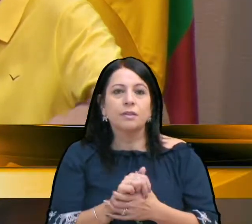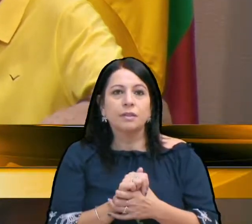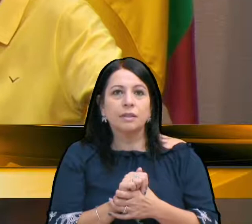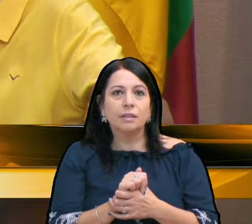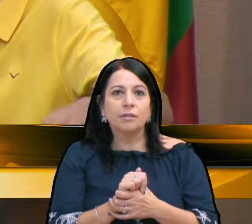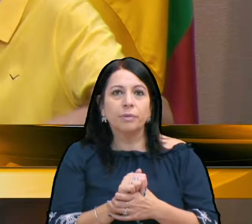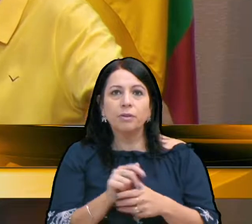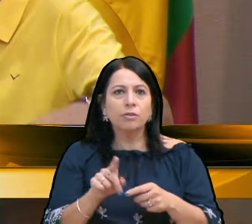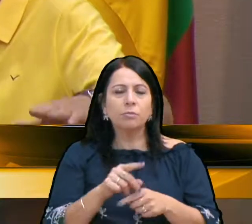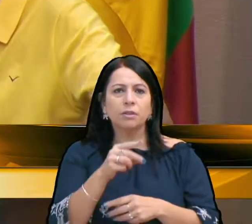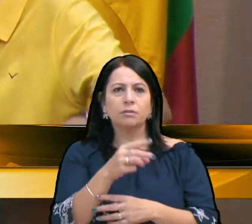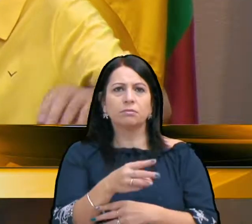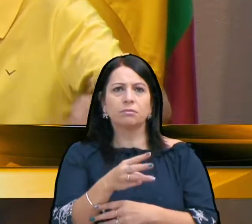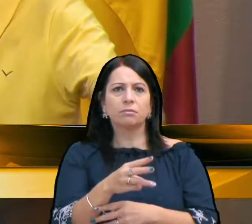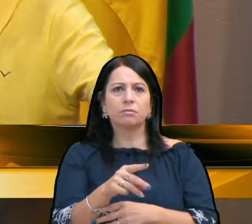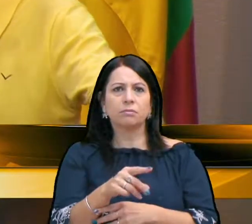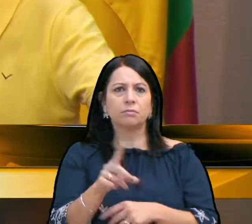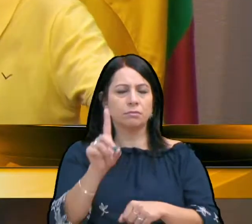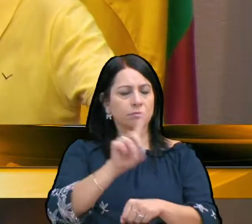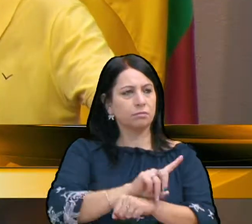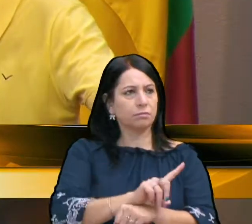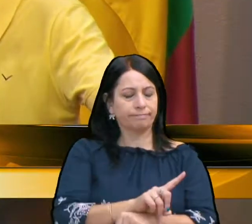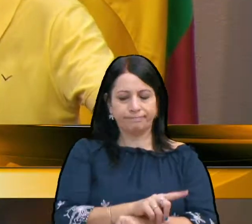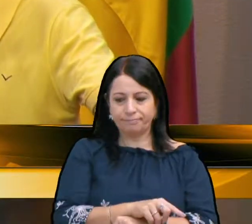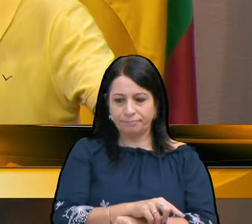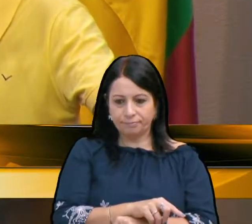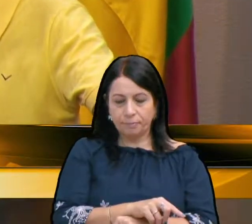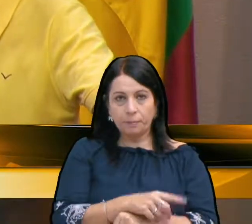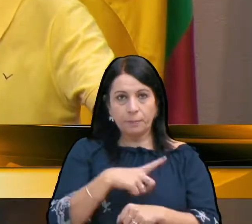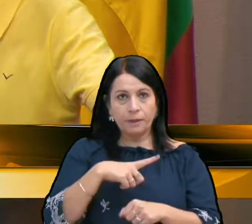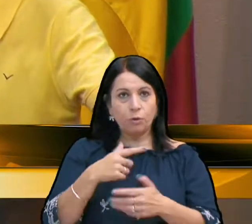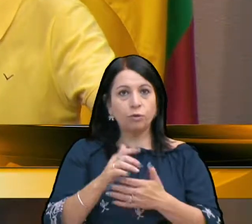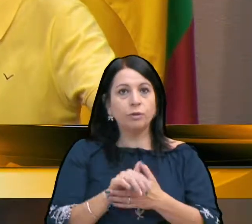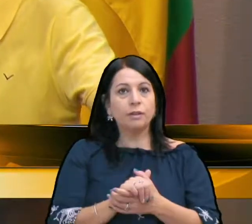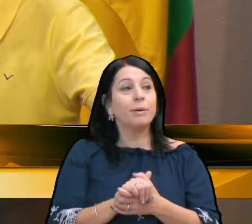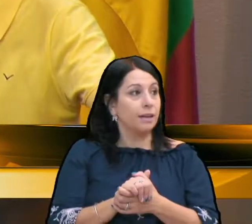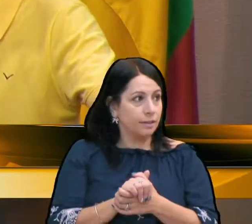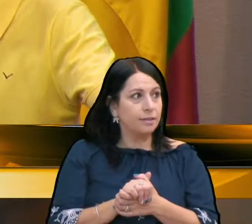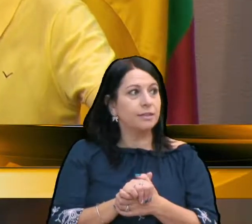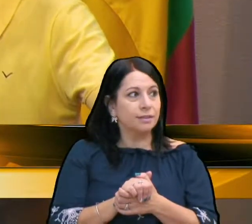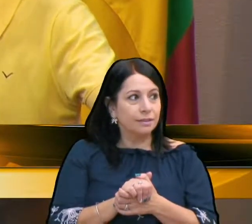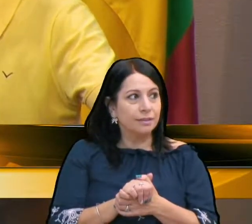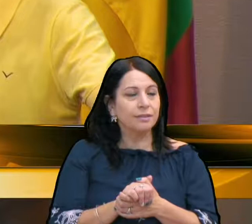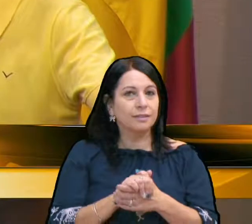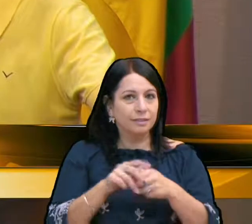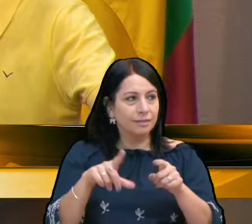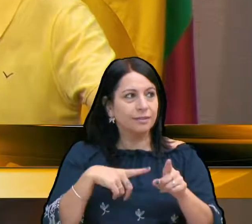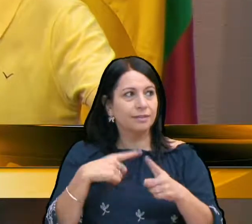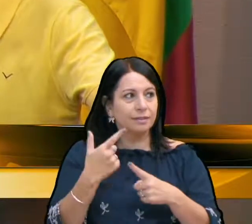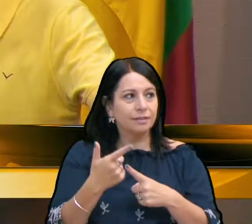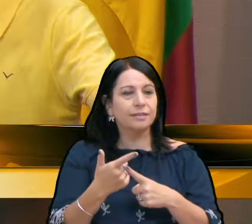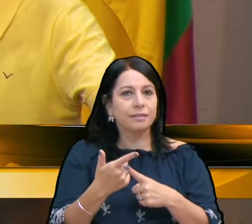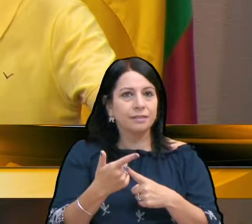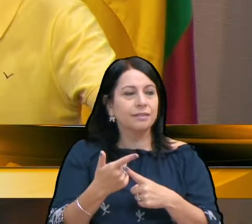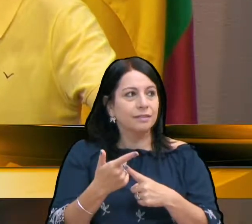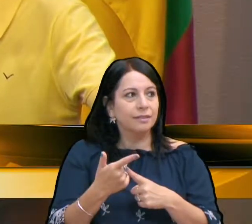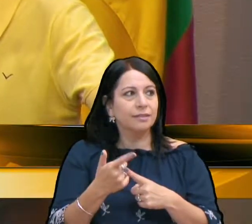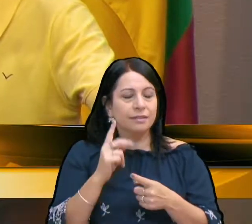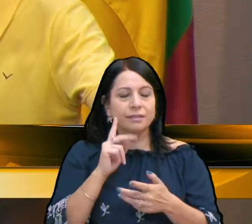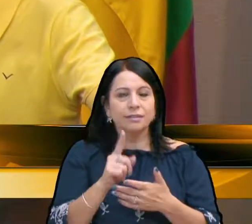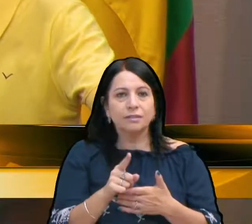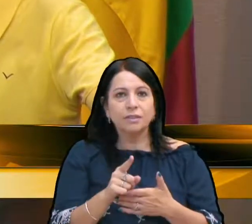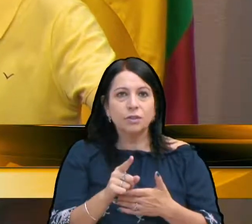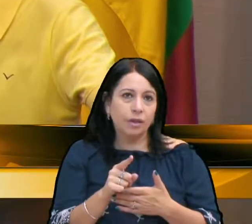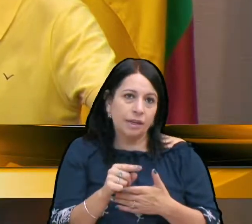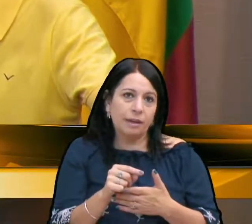48 dias não conseguem restabelecer a energia na Casa de Pedra. Então, isso é